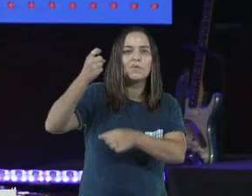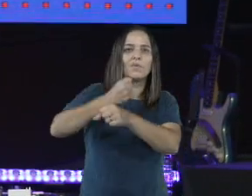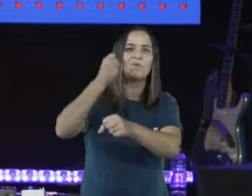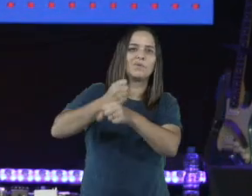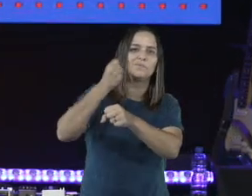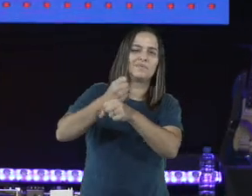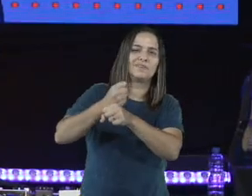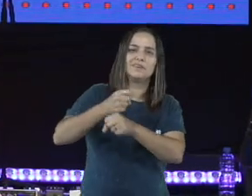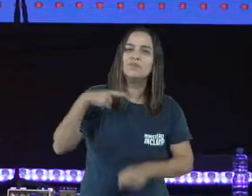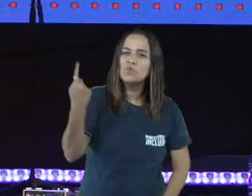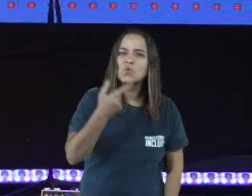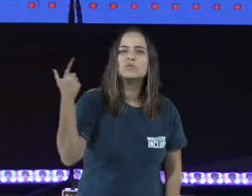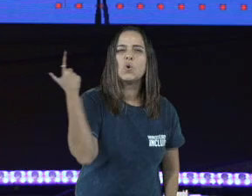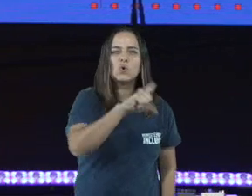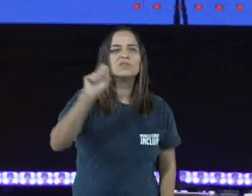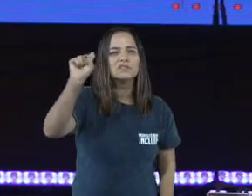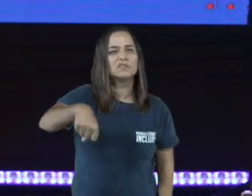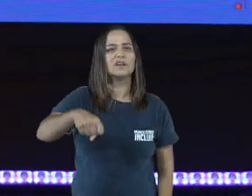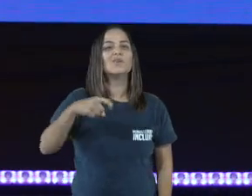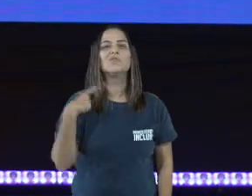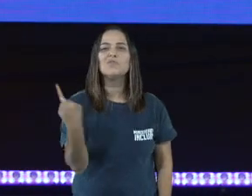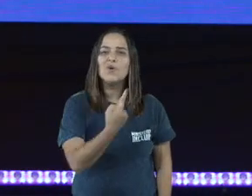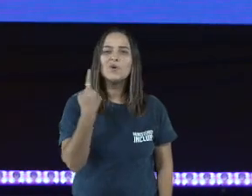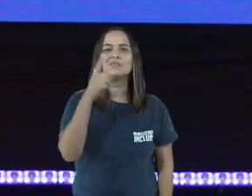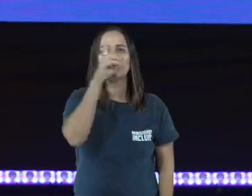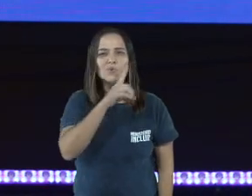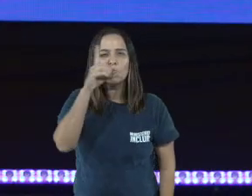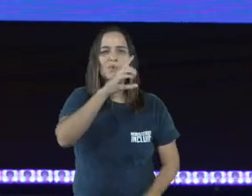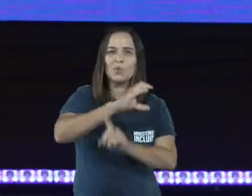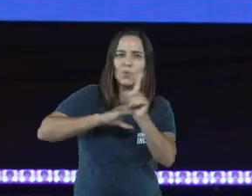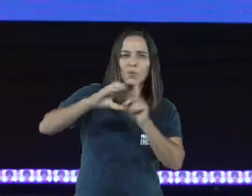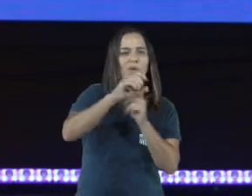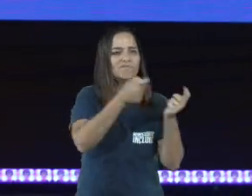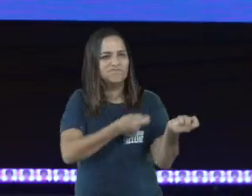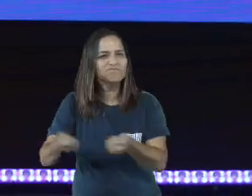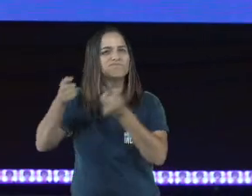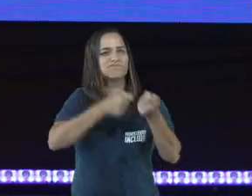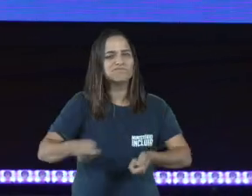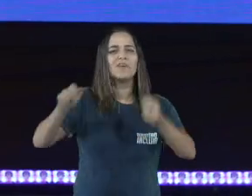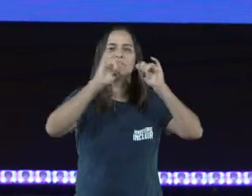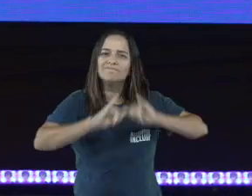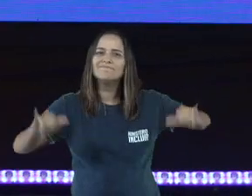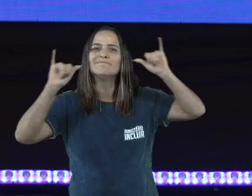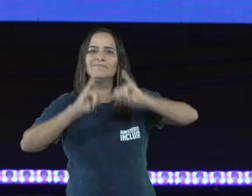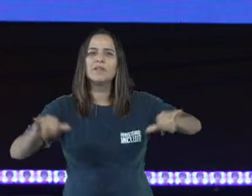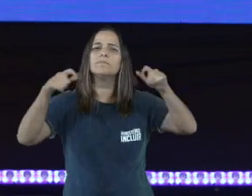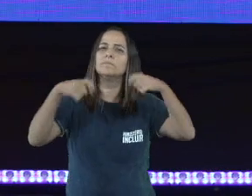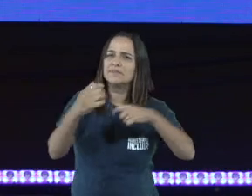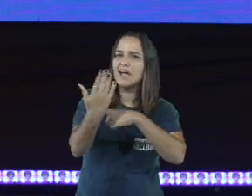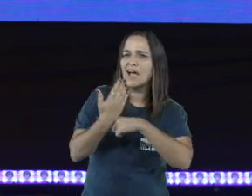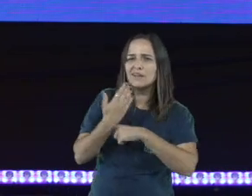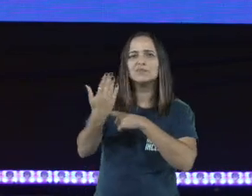e vinha dinheiro de onde a gente não imaginava porque todo projeto a sua vida tem que ser maior que você se não para que depender de Deus